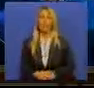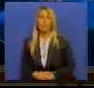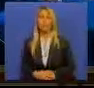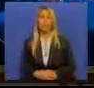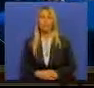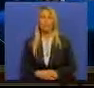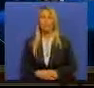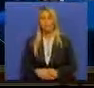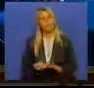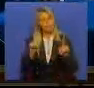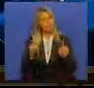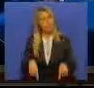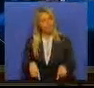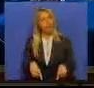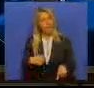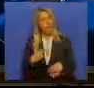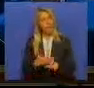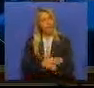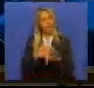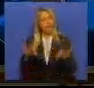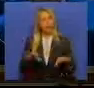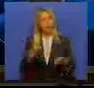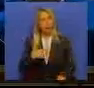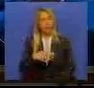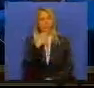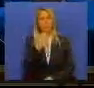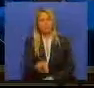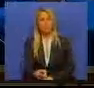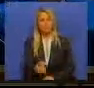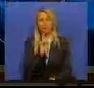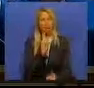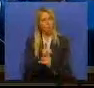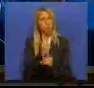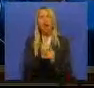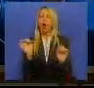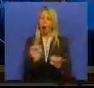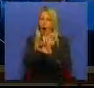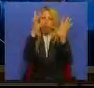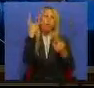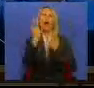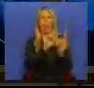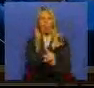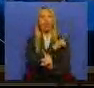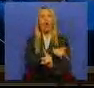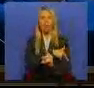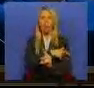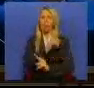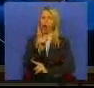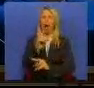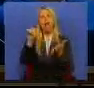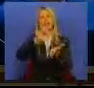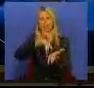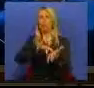Não deixaria de terminar dizendo que permanecem, obviamente, algumas competências centrais que devem ser bem